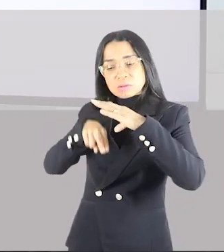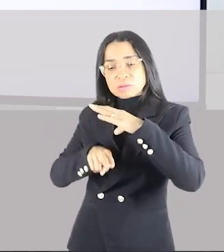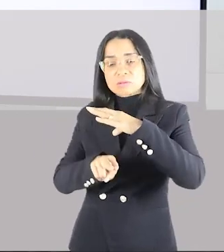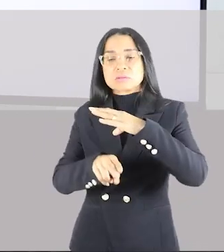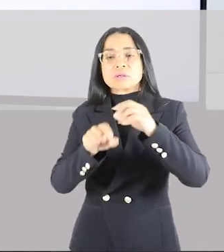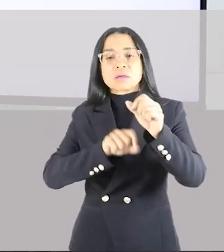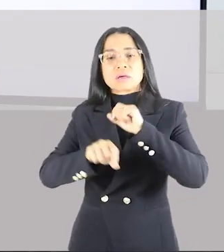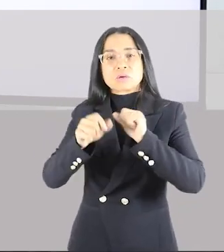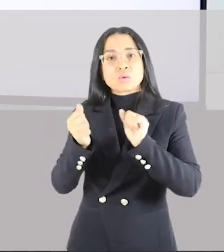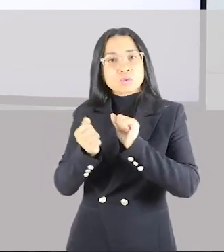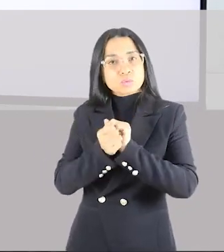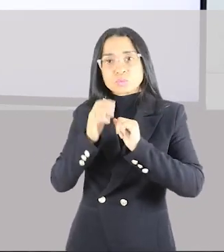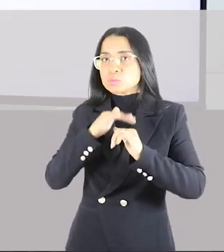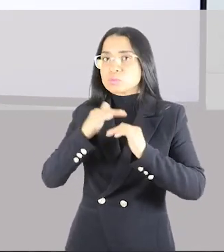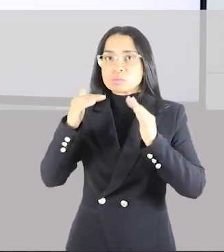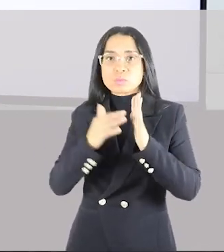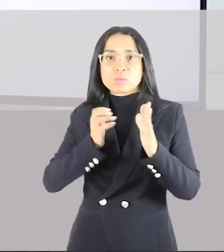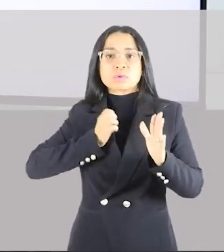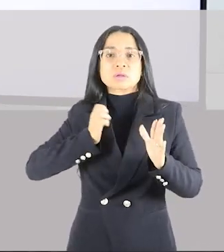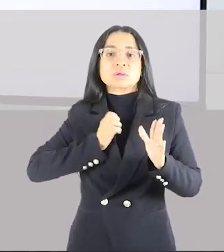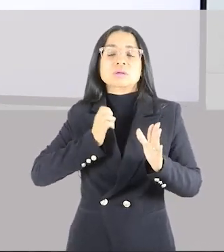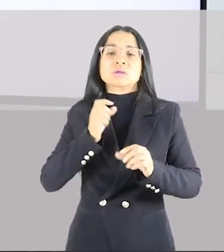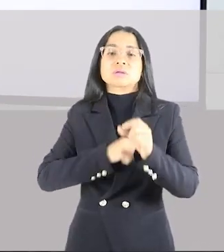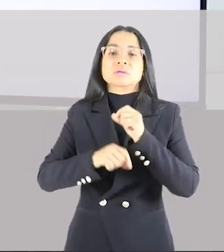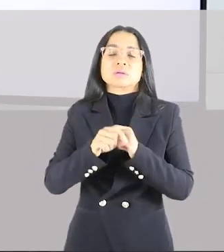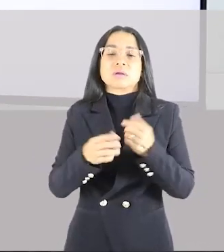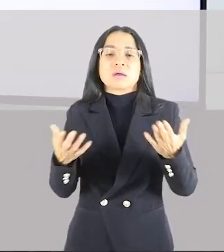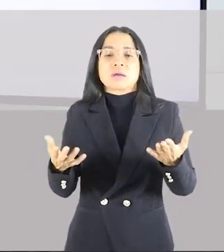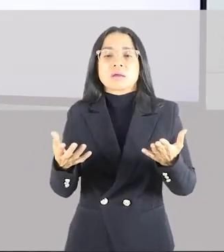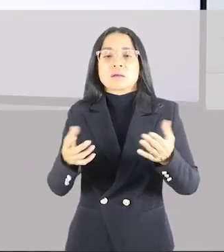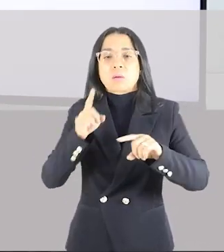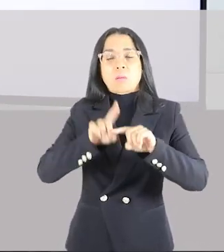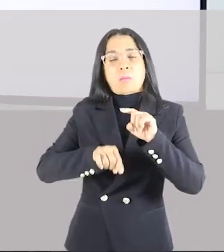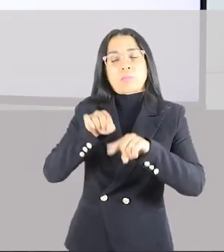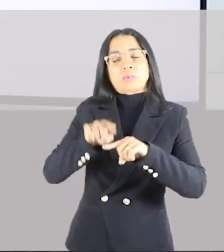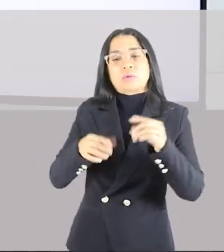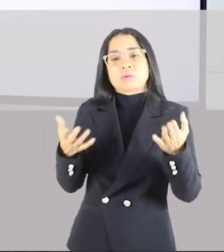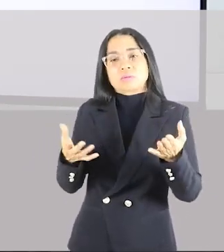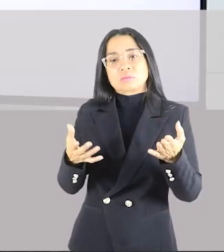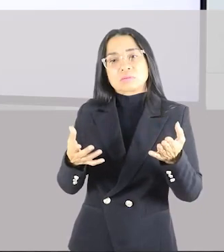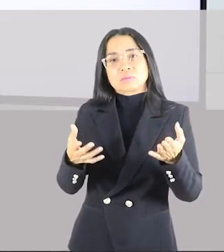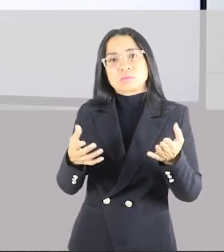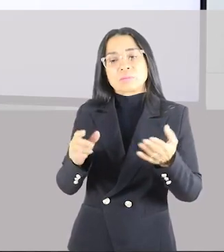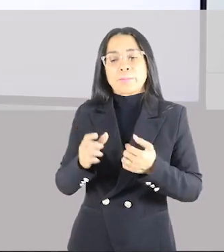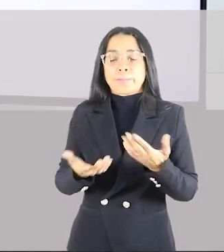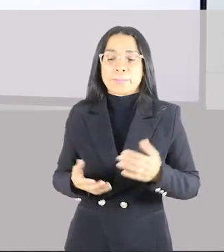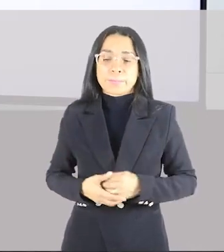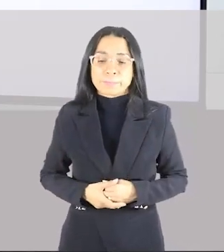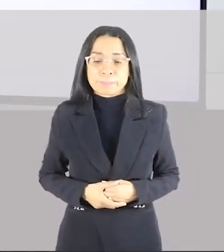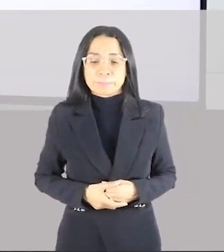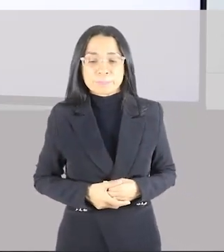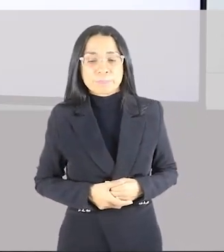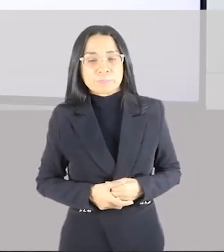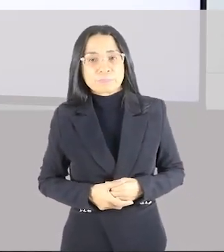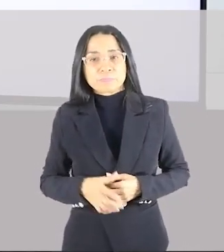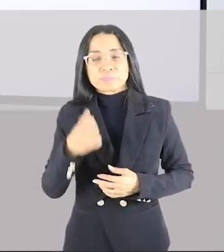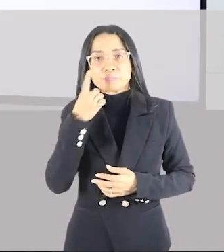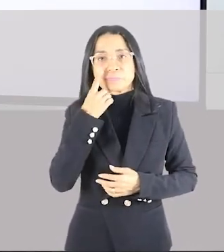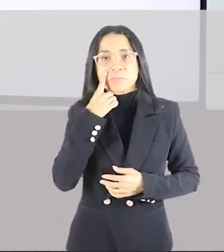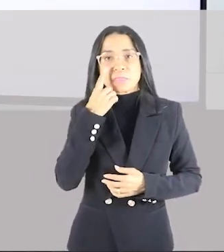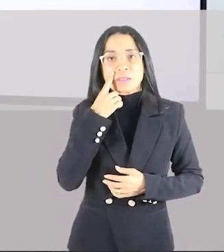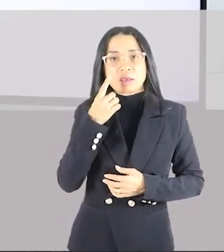com todos os seus tesouros, porque eles entendiam que quando chegasse a outra vida, eles precisavam também desses tesouros para sobreviver. Então, olha só,